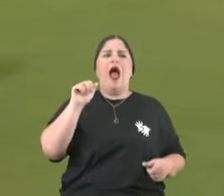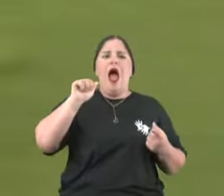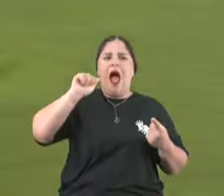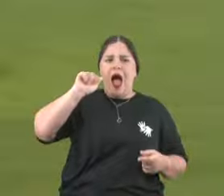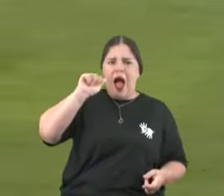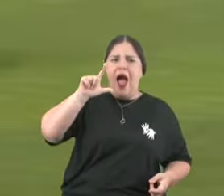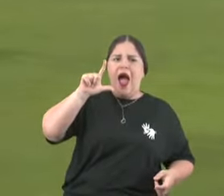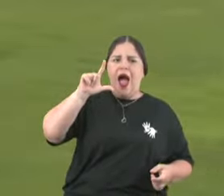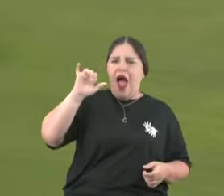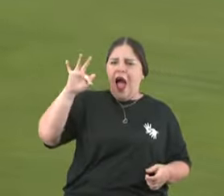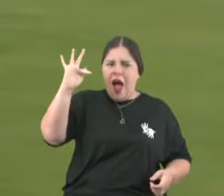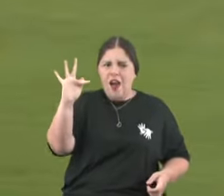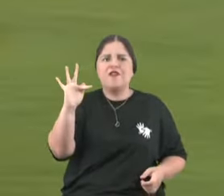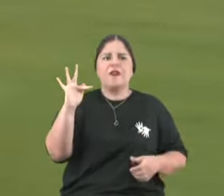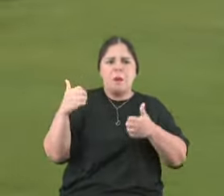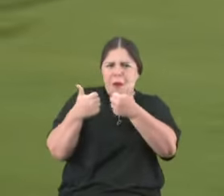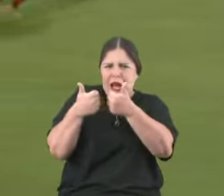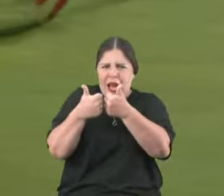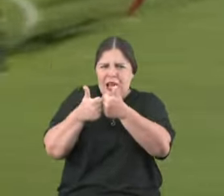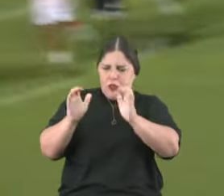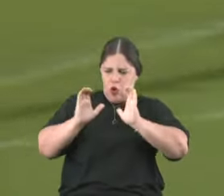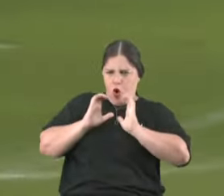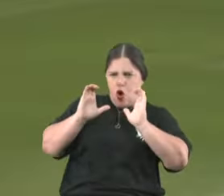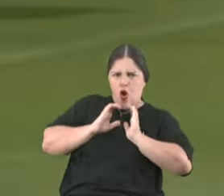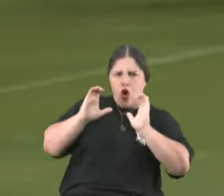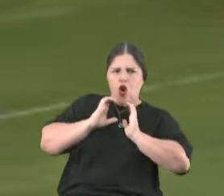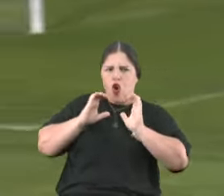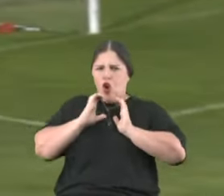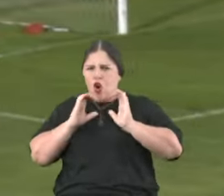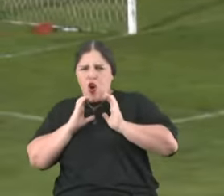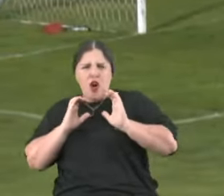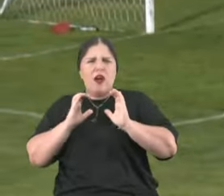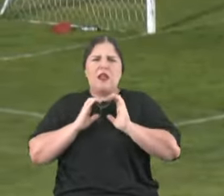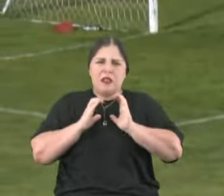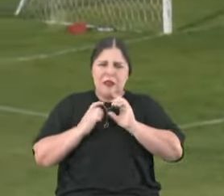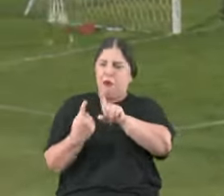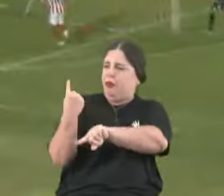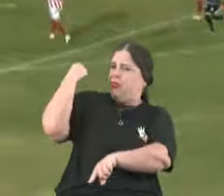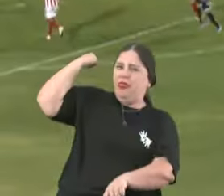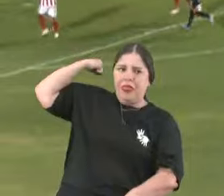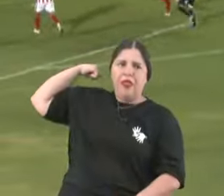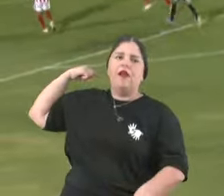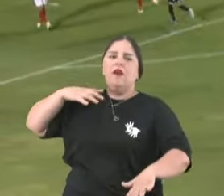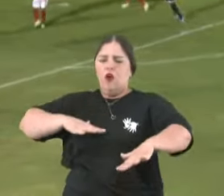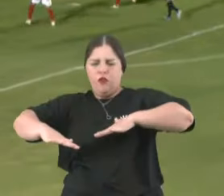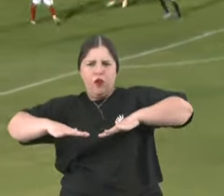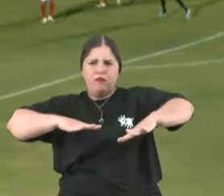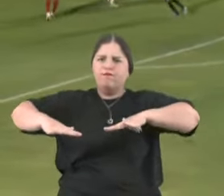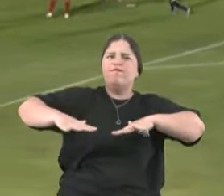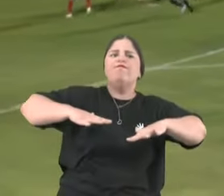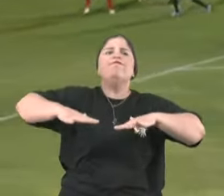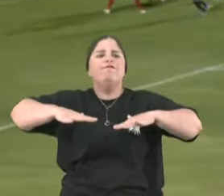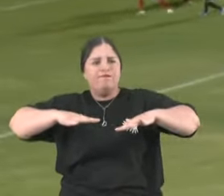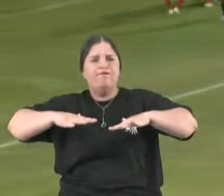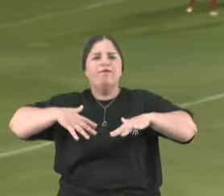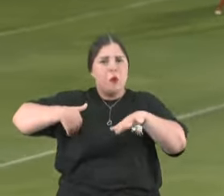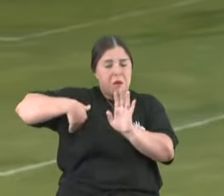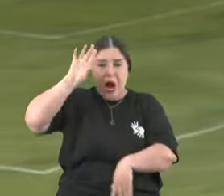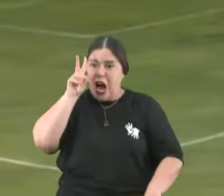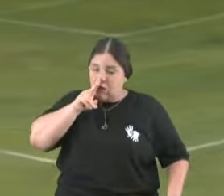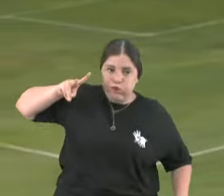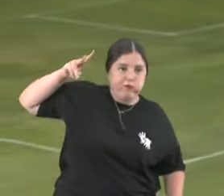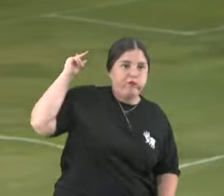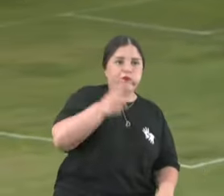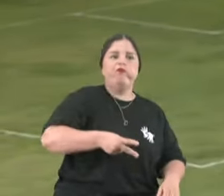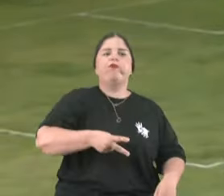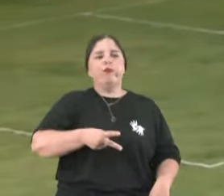ali do goleiro Bruno Pianissola. Então, esse movimento de um segundo tempo mais intenso, ele continuava